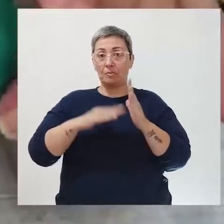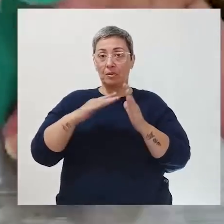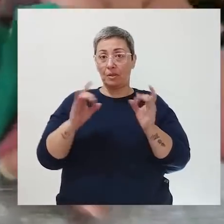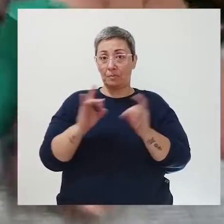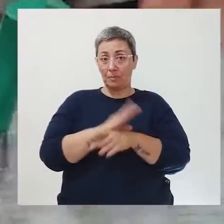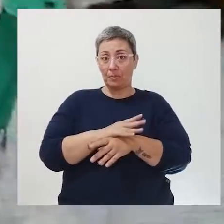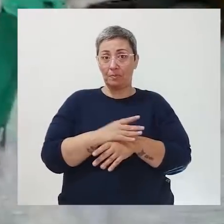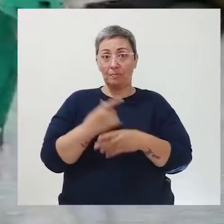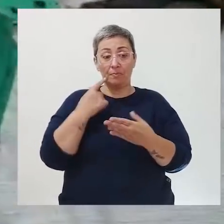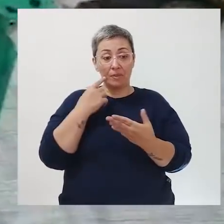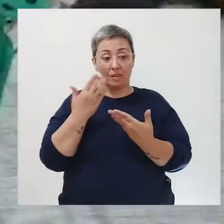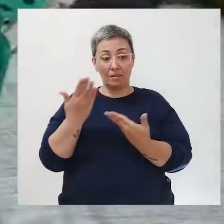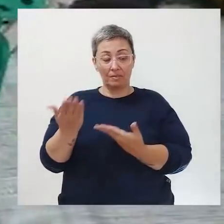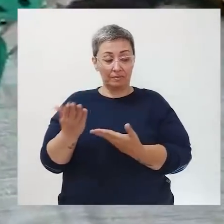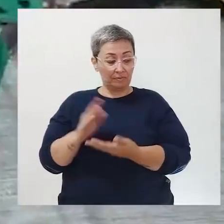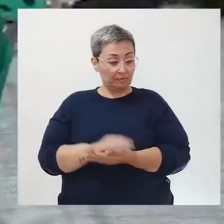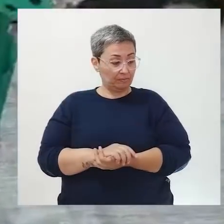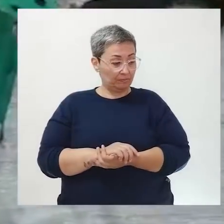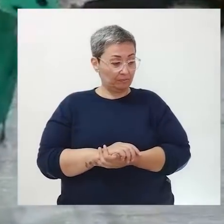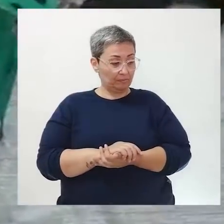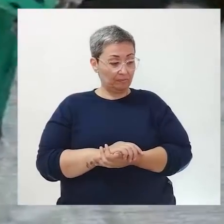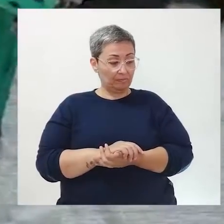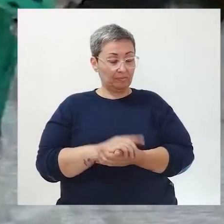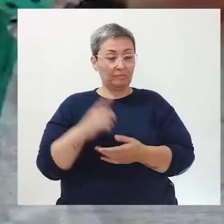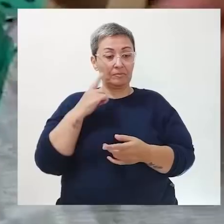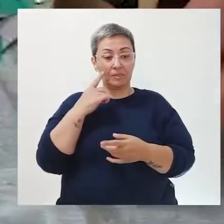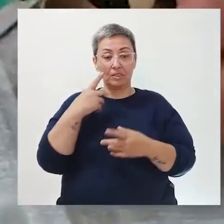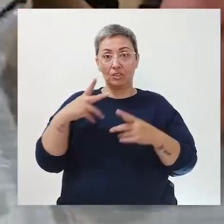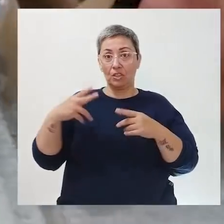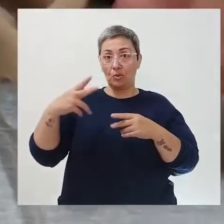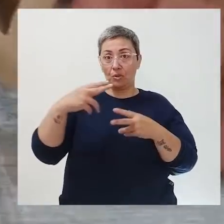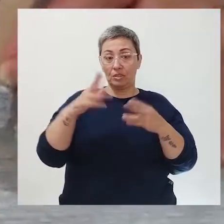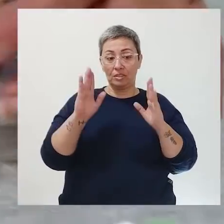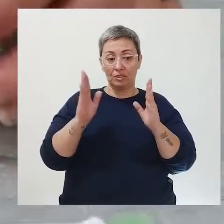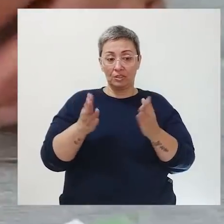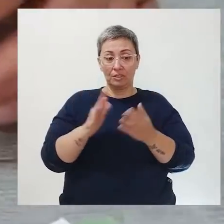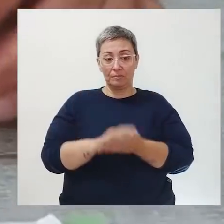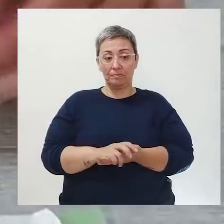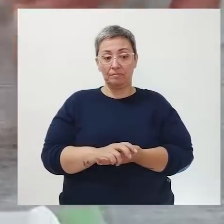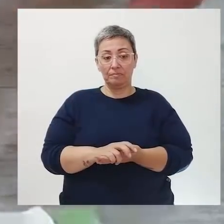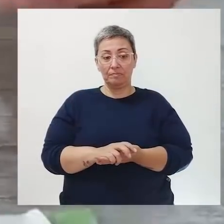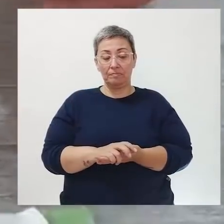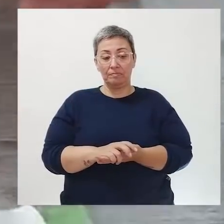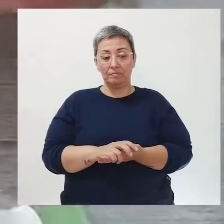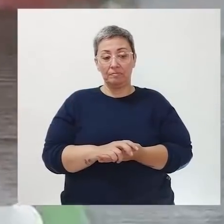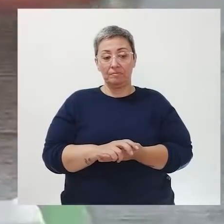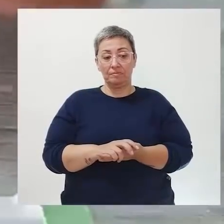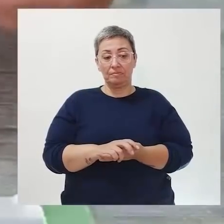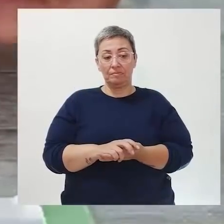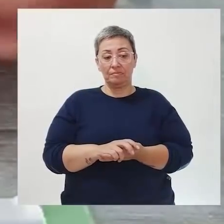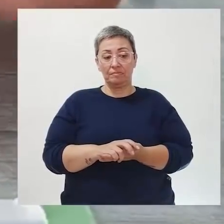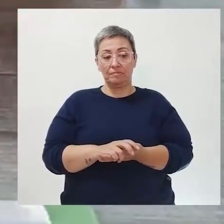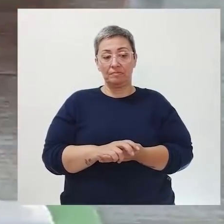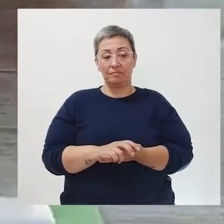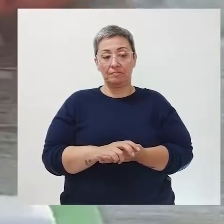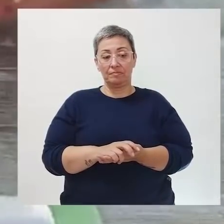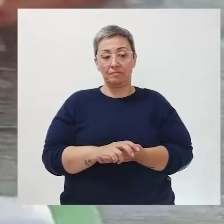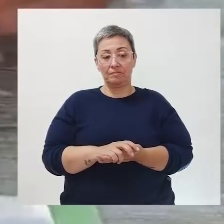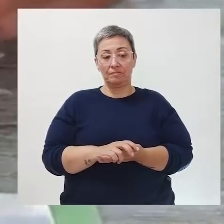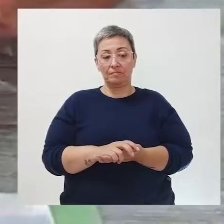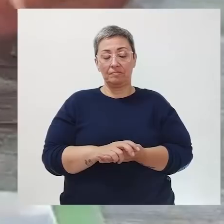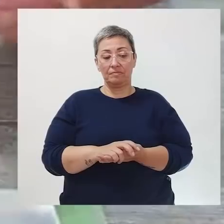pintou. Então, olha, isso aqui também tá recortado, tá? Falta virar